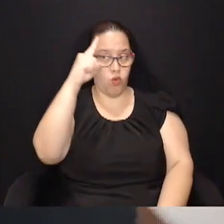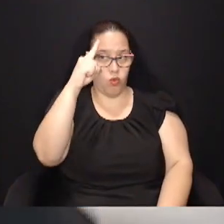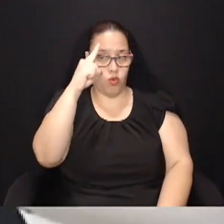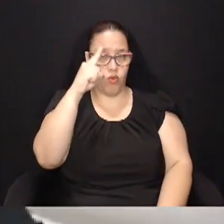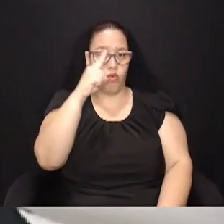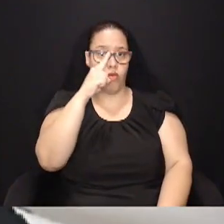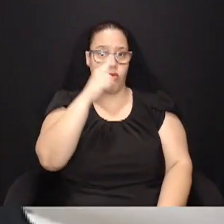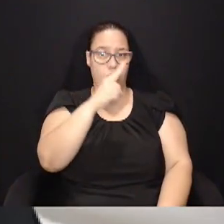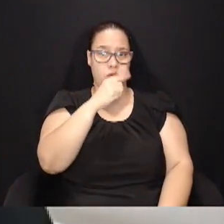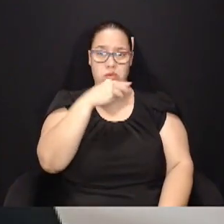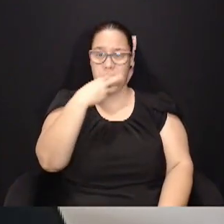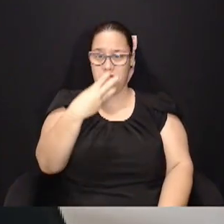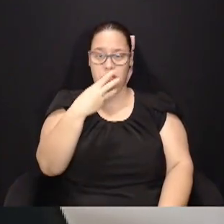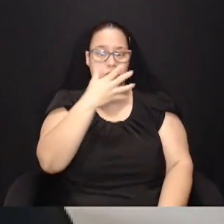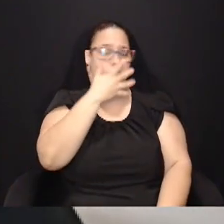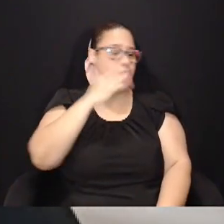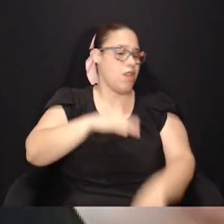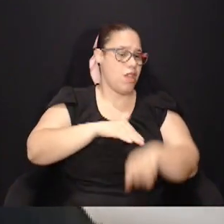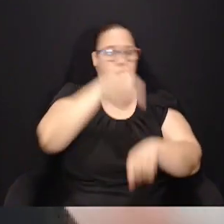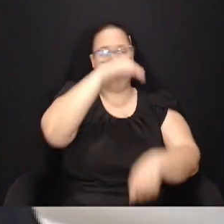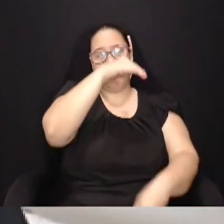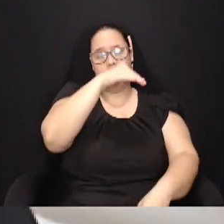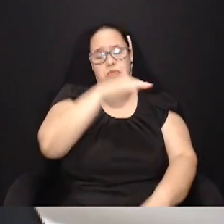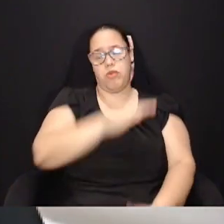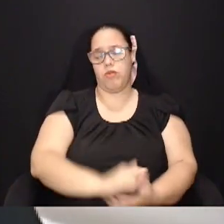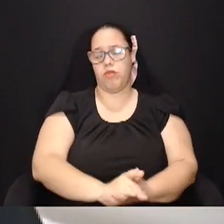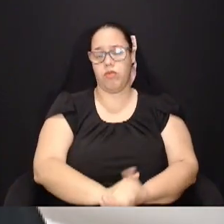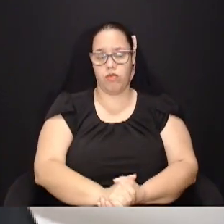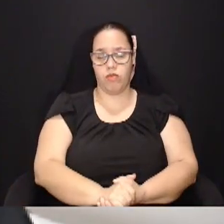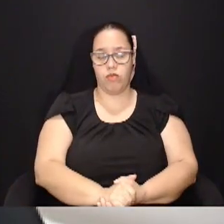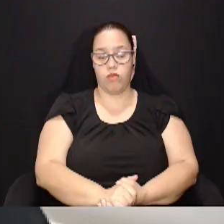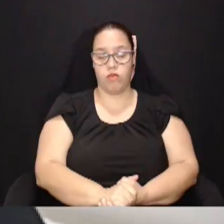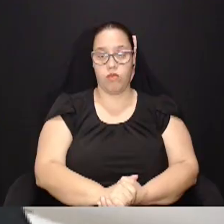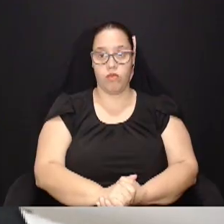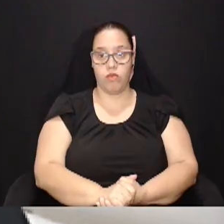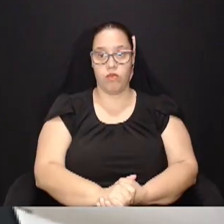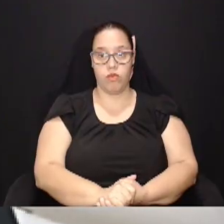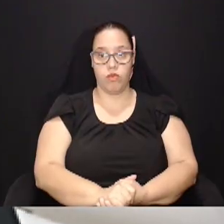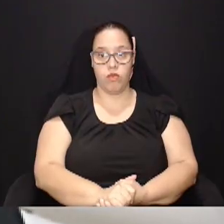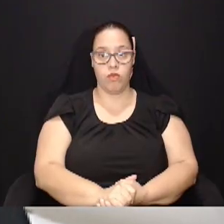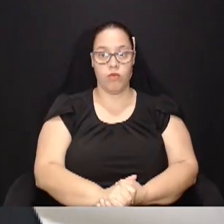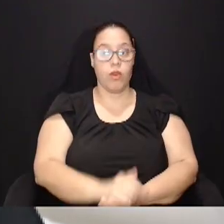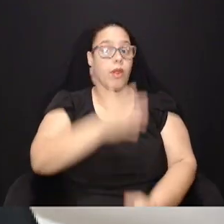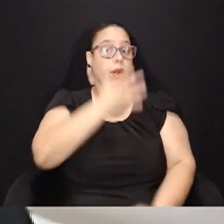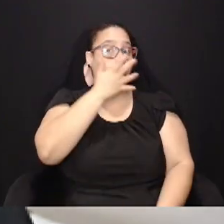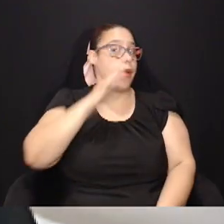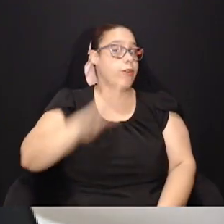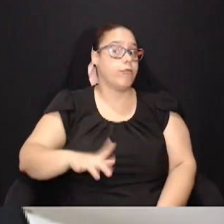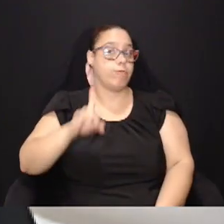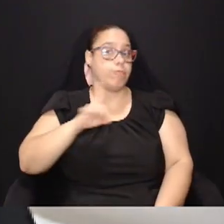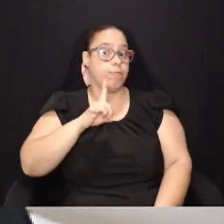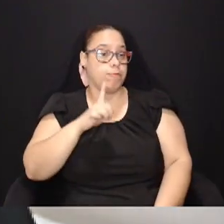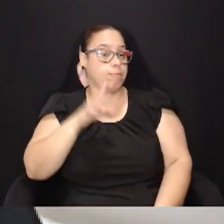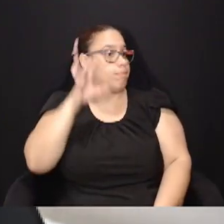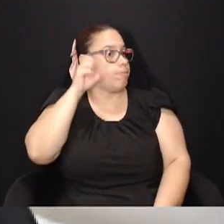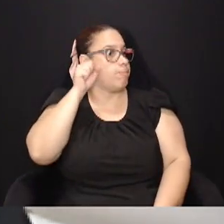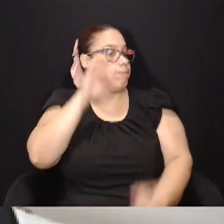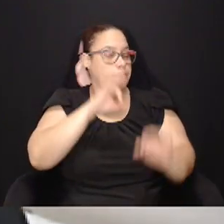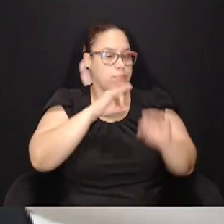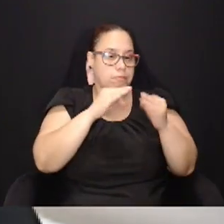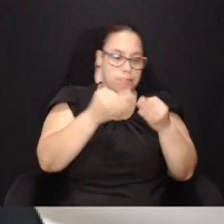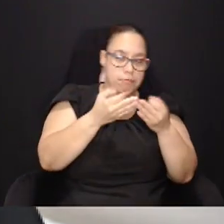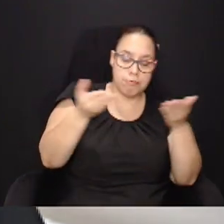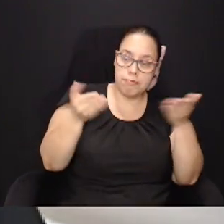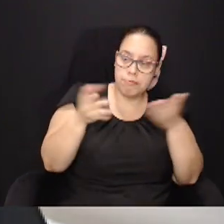mais, só que não são relatadas. Não são, essas crianças não são ouvidas. A família, hoje em dia, ela